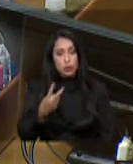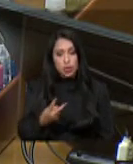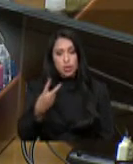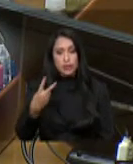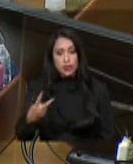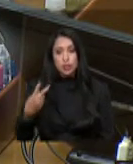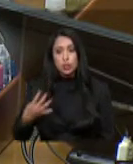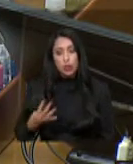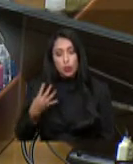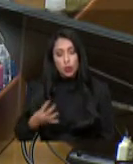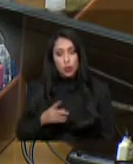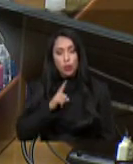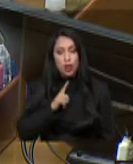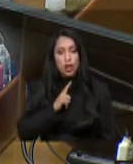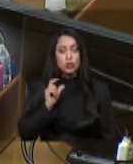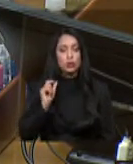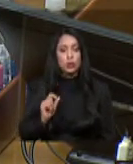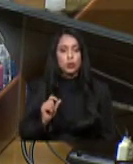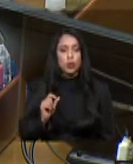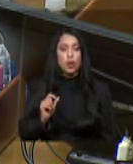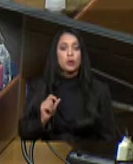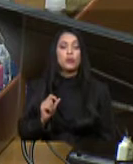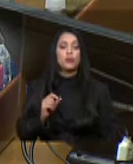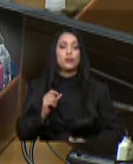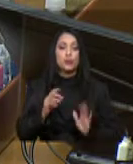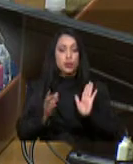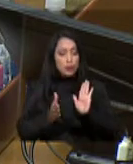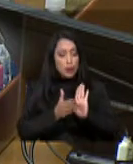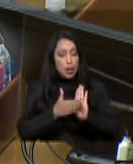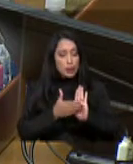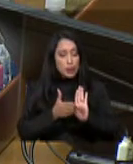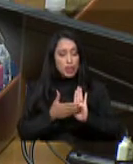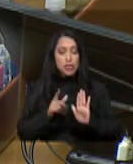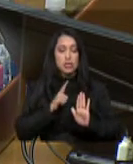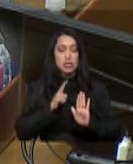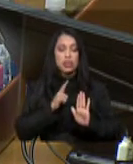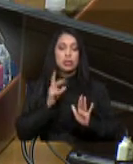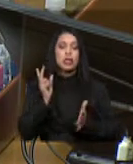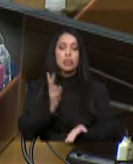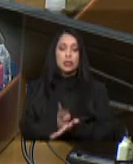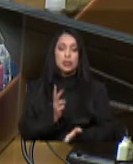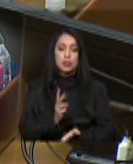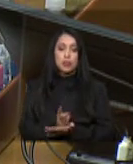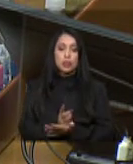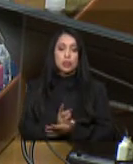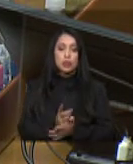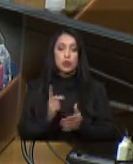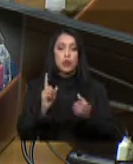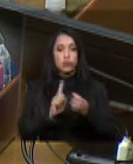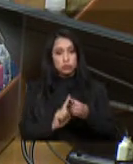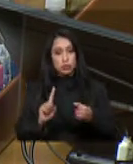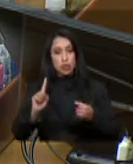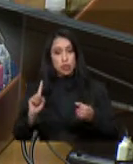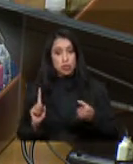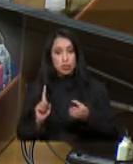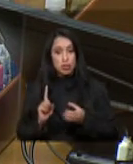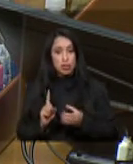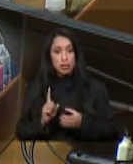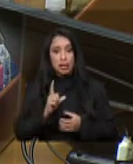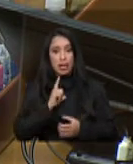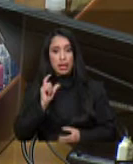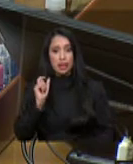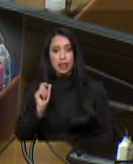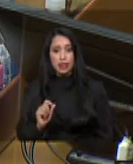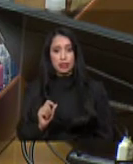especificamente, como no aditamento feito e apresentado, ainda que com o afastamento dele, mantendo-se